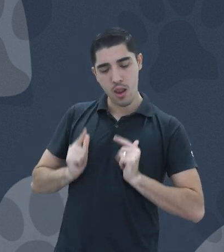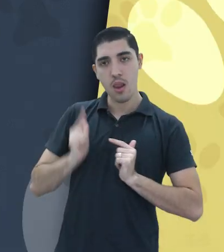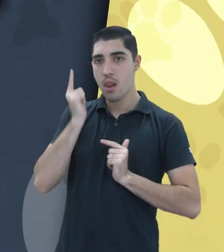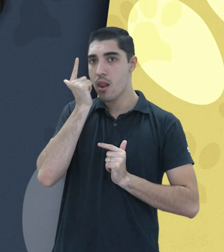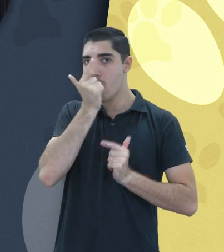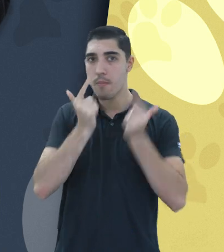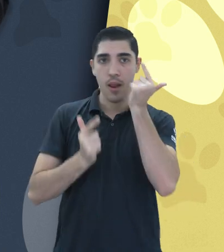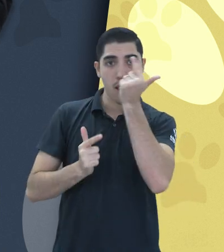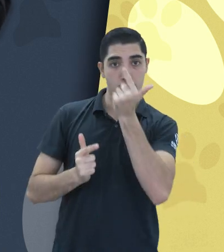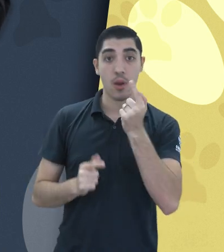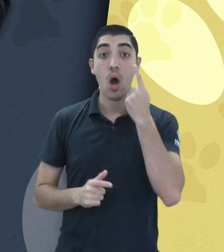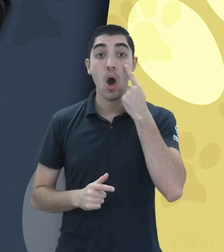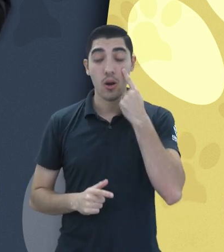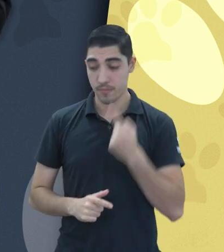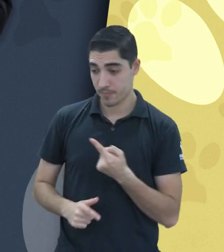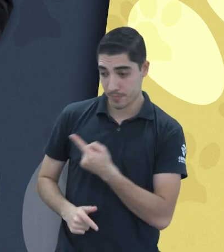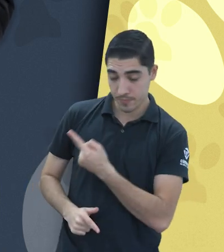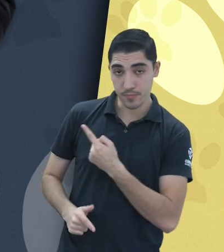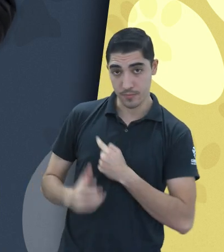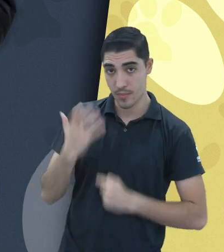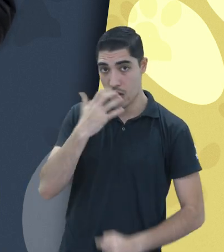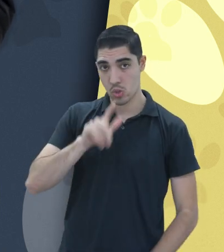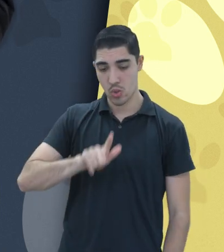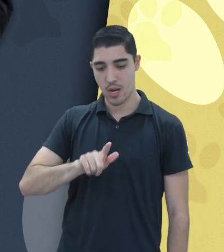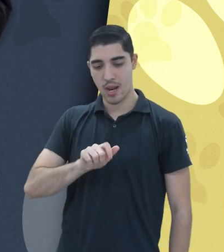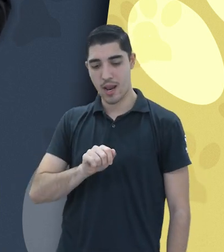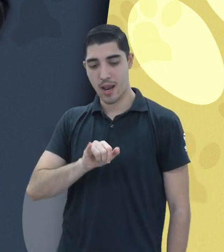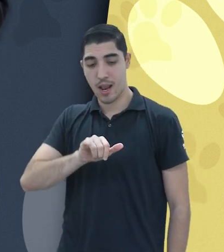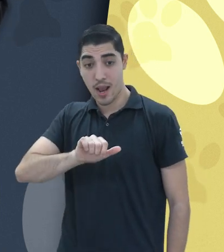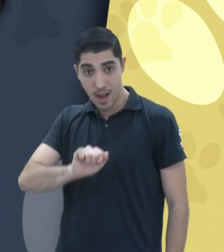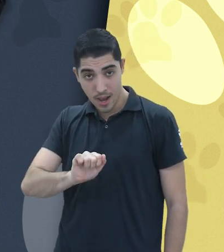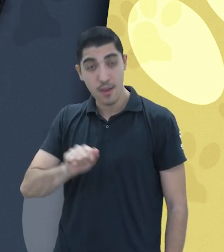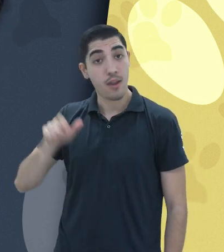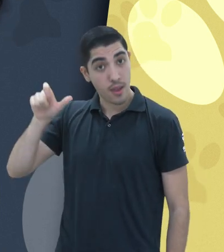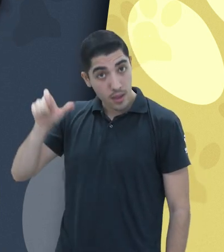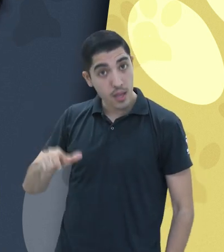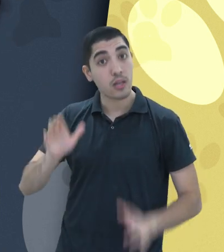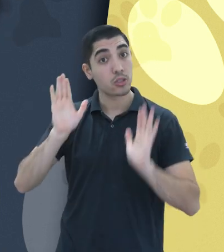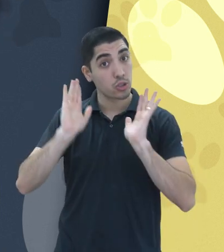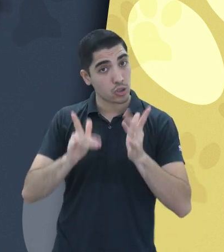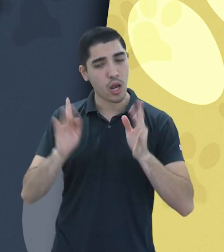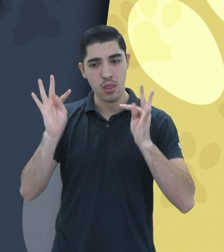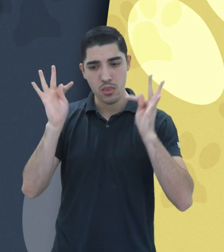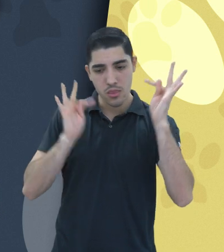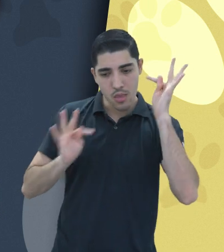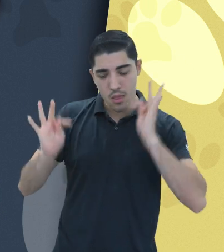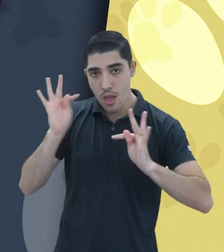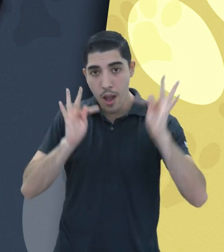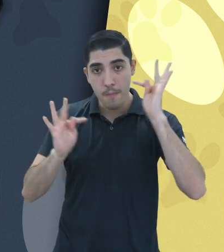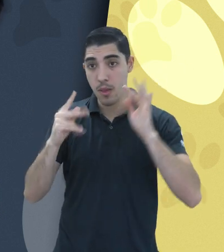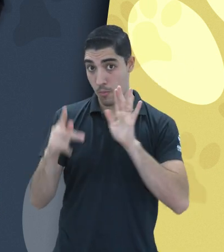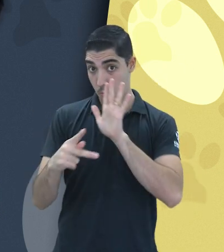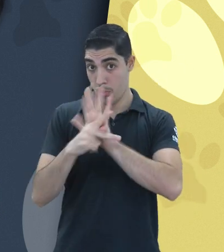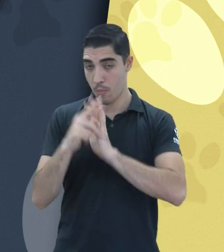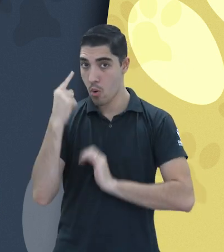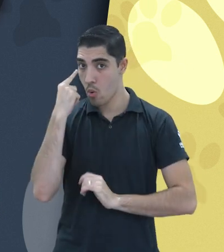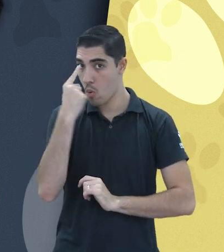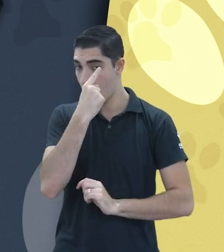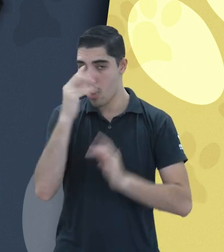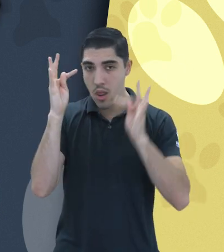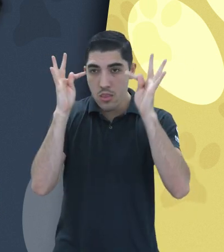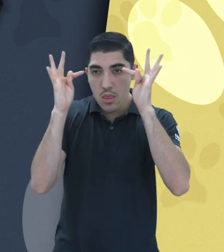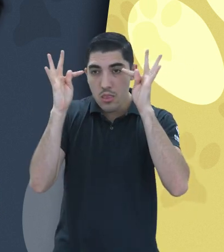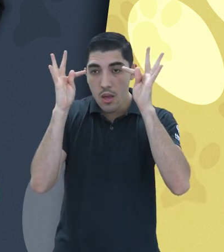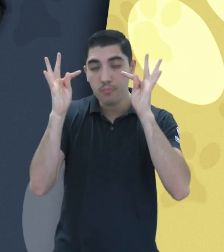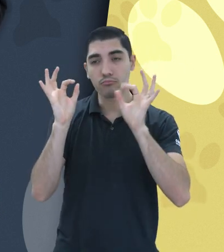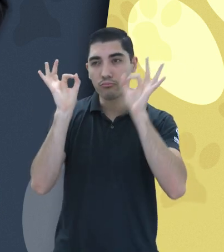veterinária. Esta aqui, ó, é a Gaia, uma belezinha que passou por um tratamento de saúde nos olhinhos recentemente. Eu